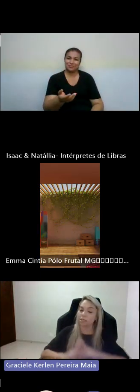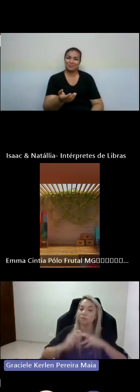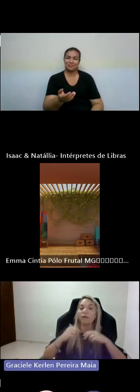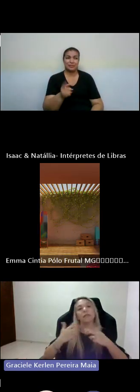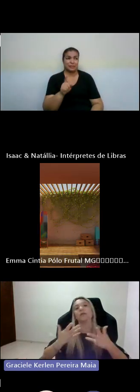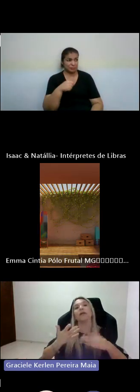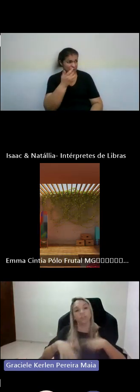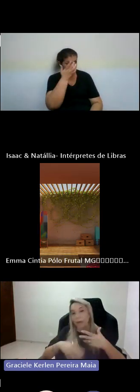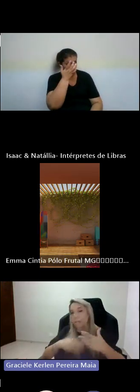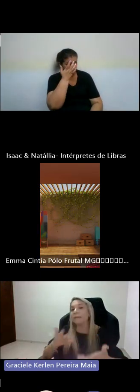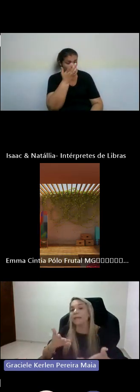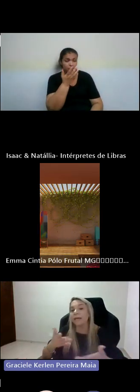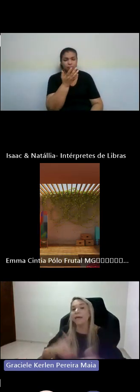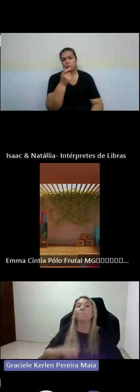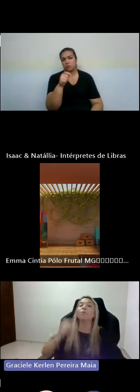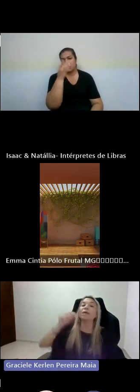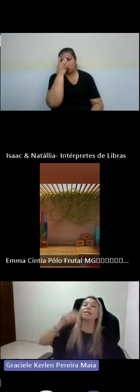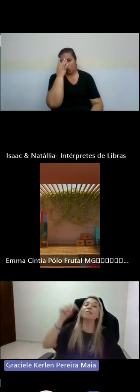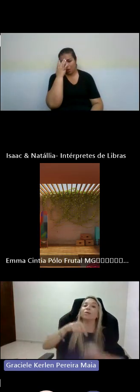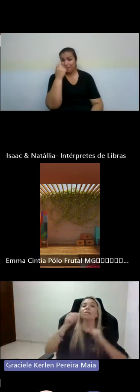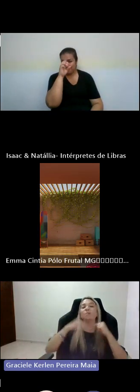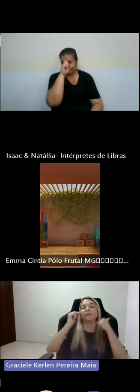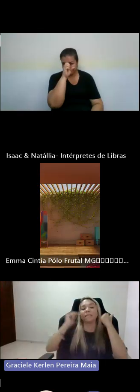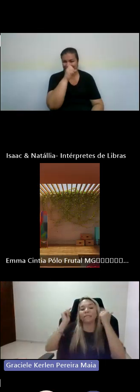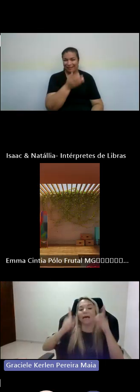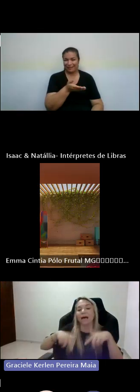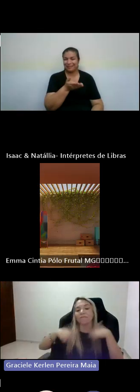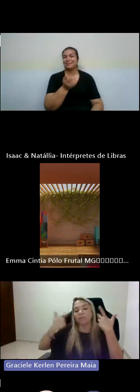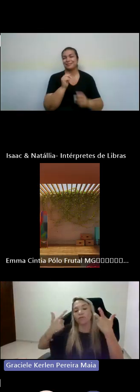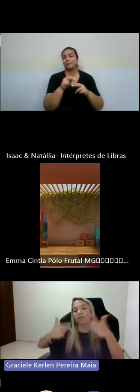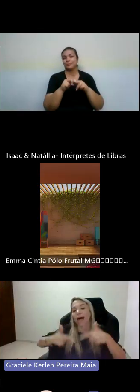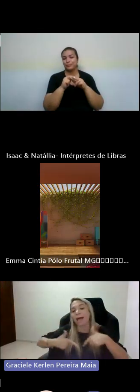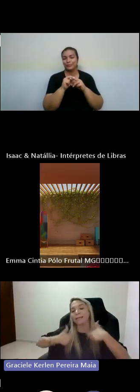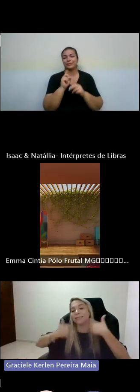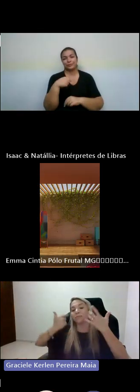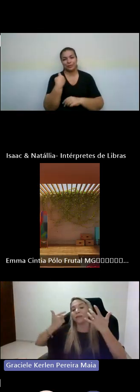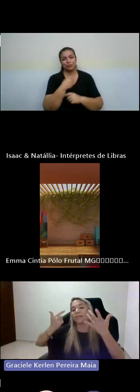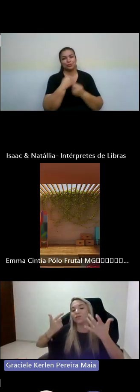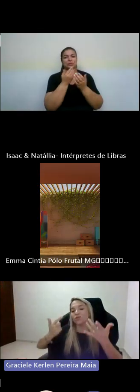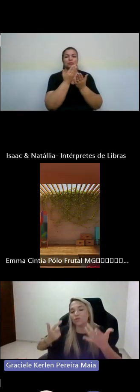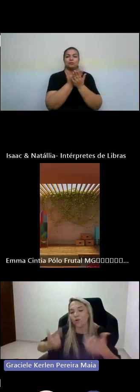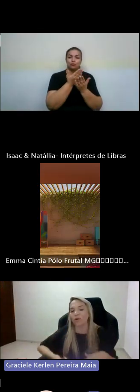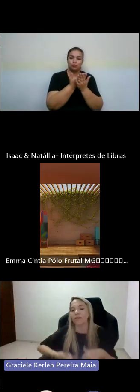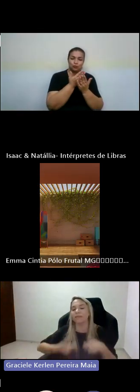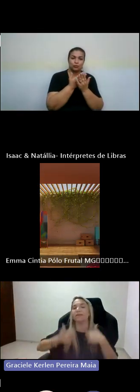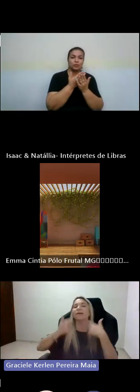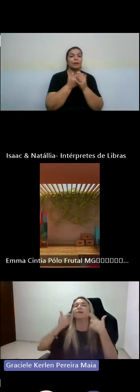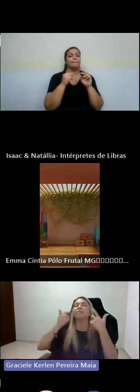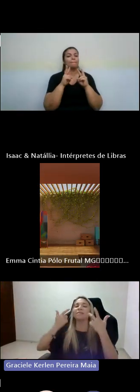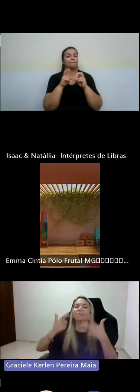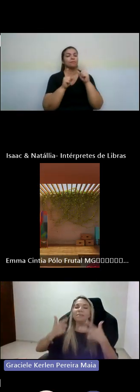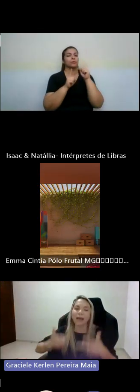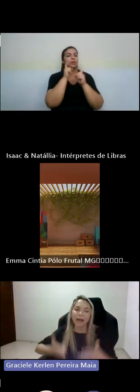isso? Não, a gente não vai decorar, a gente vai aprender. Por isso que a gente precisava estudar as